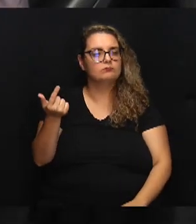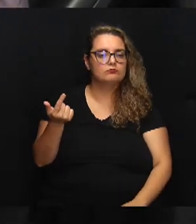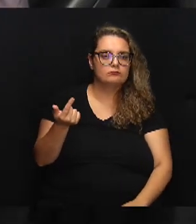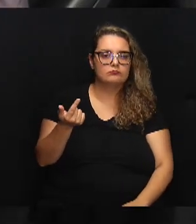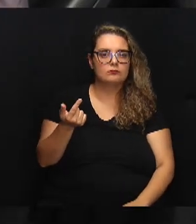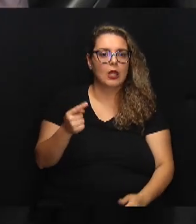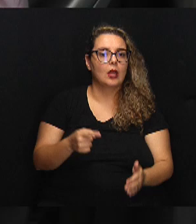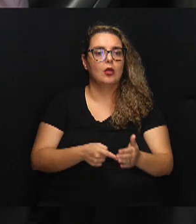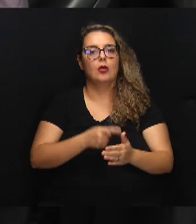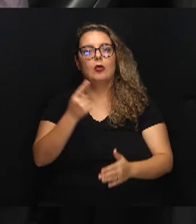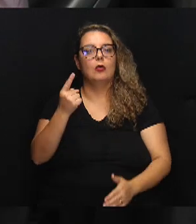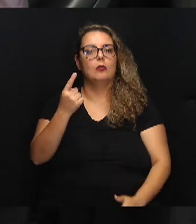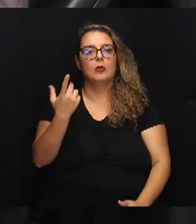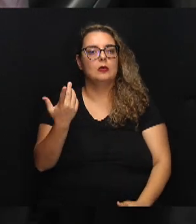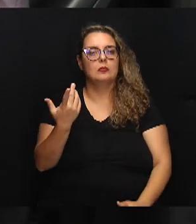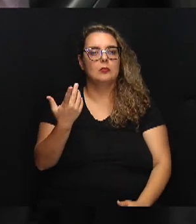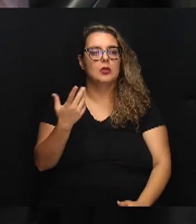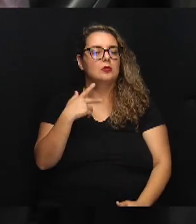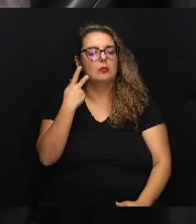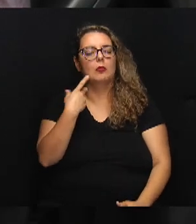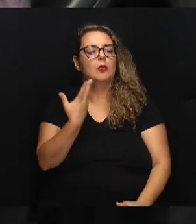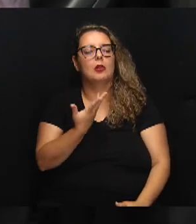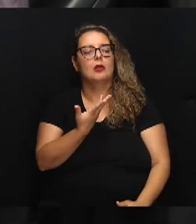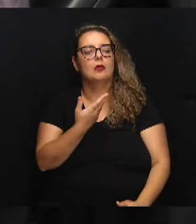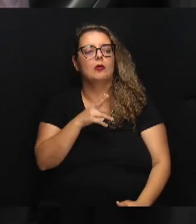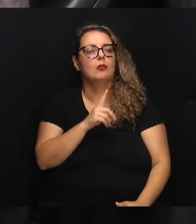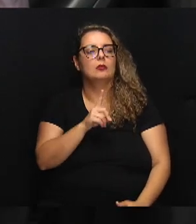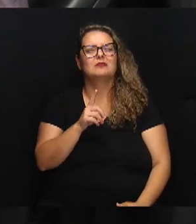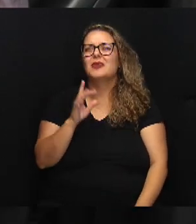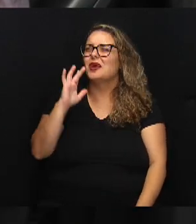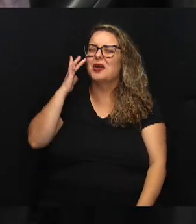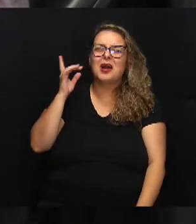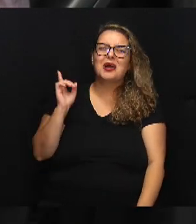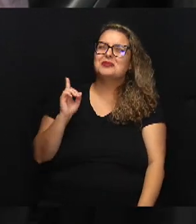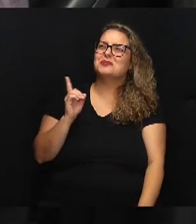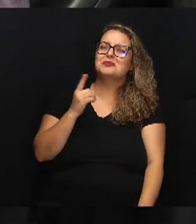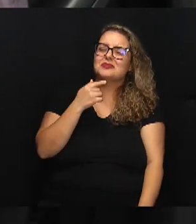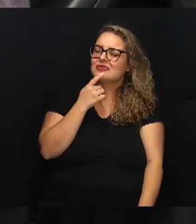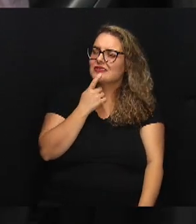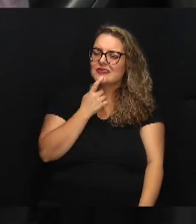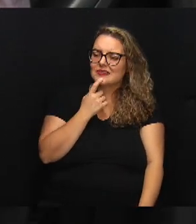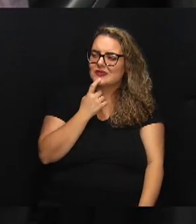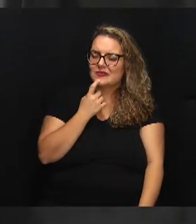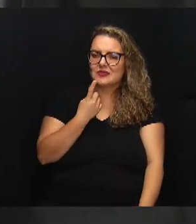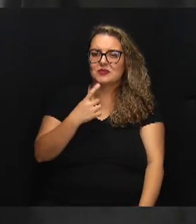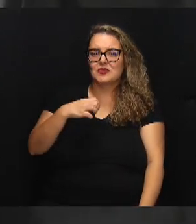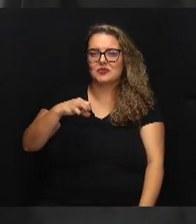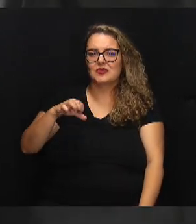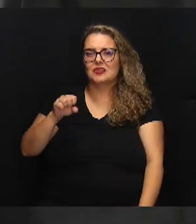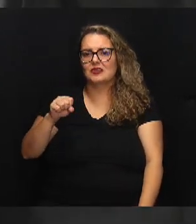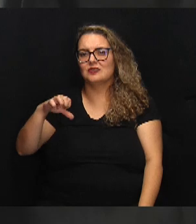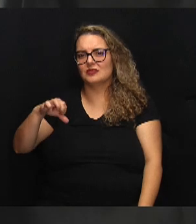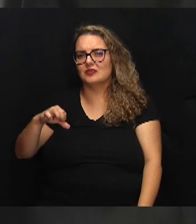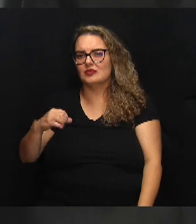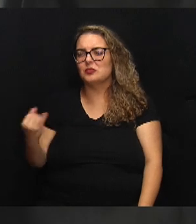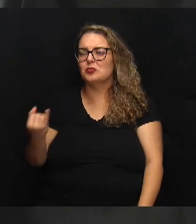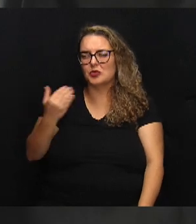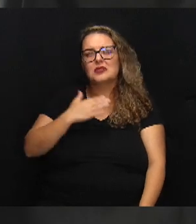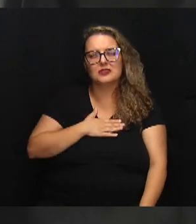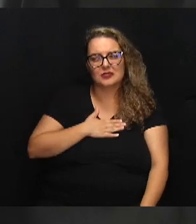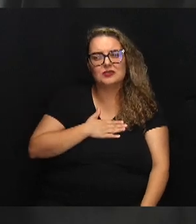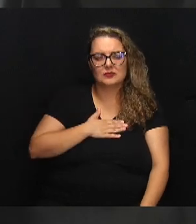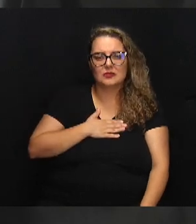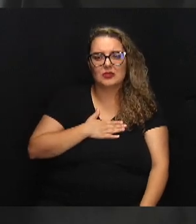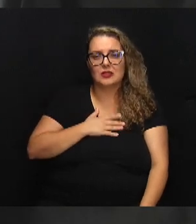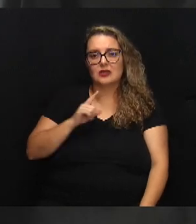seu primeiro insight político ou não? Eu acho que não, viu? Eu lembro que 89 já foi um ano muito importante para nós, né? Que foi o